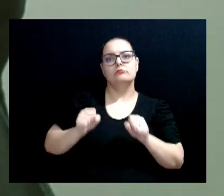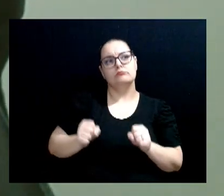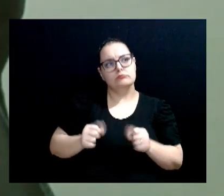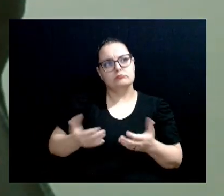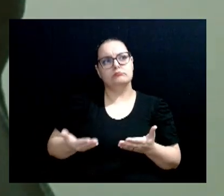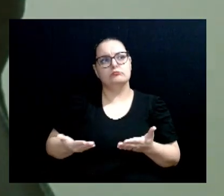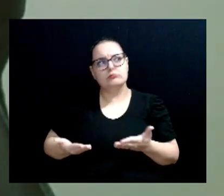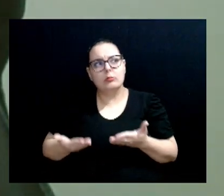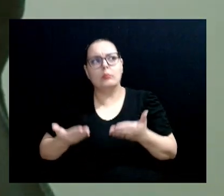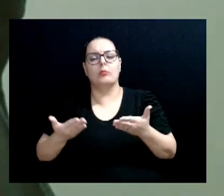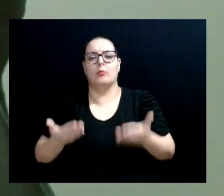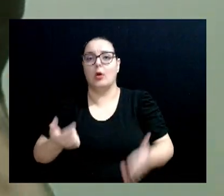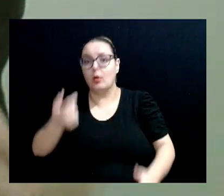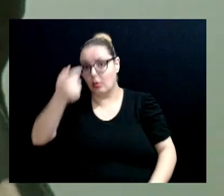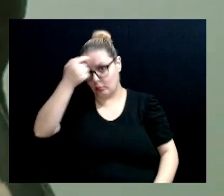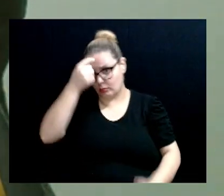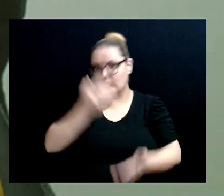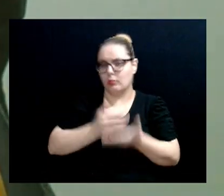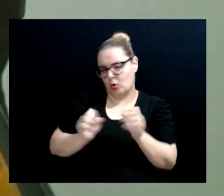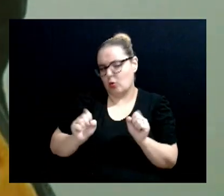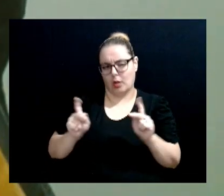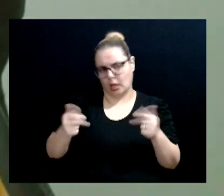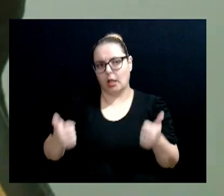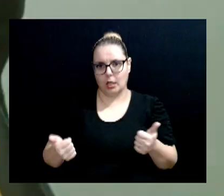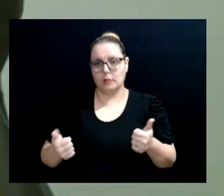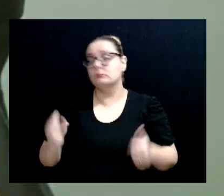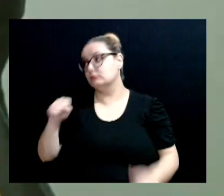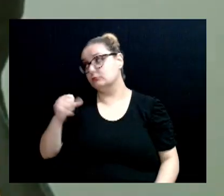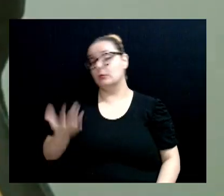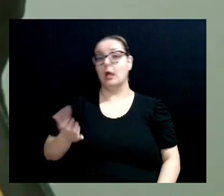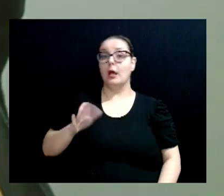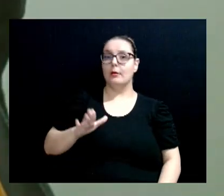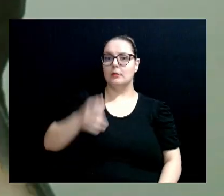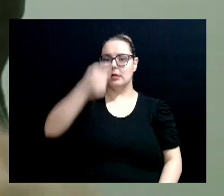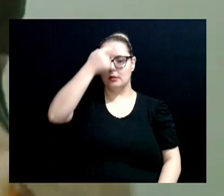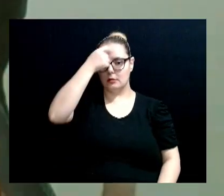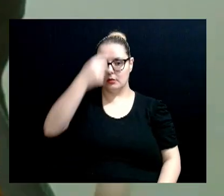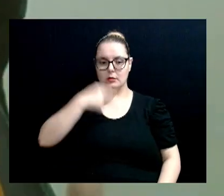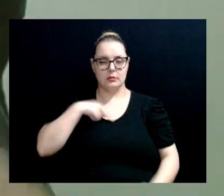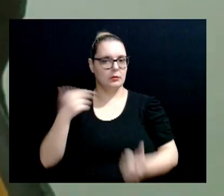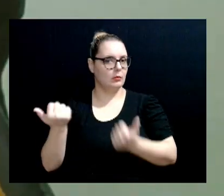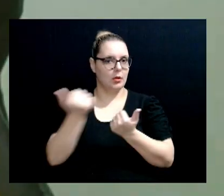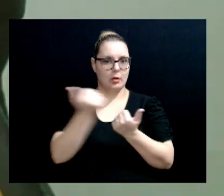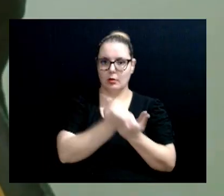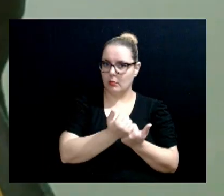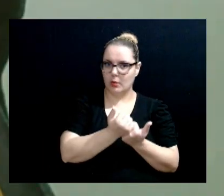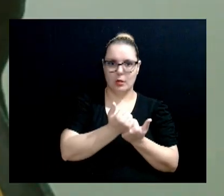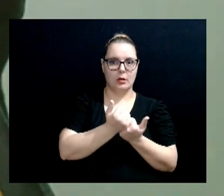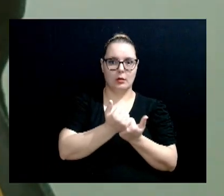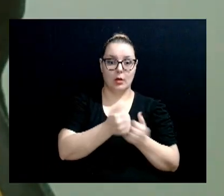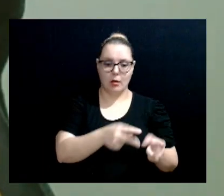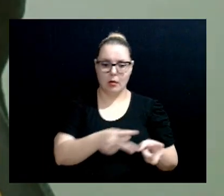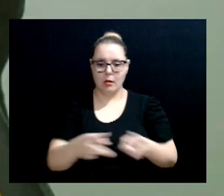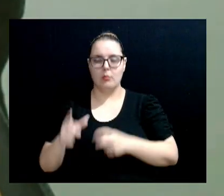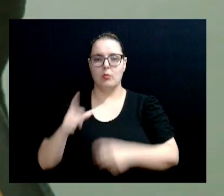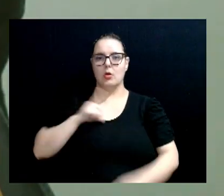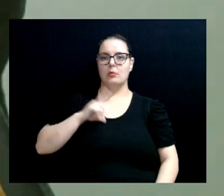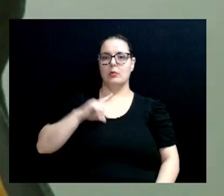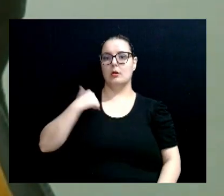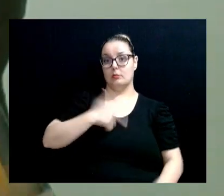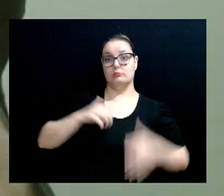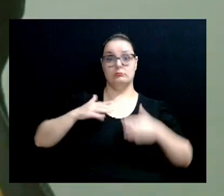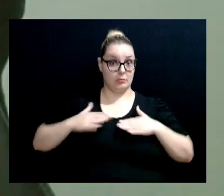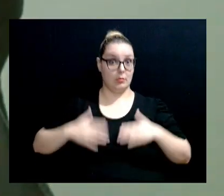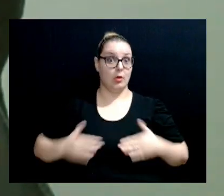consciência inicial, mas essa consciência ela não pode substituir, né, a percepção que a gente tem do nosso corpo,